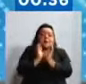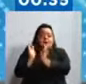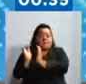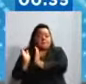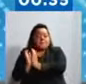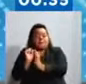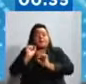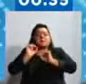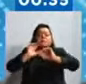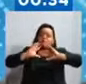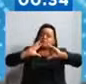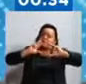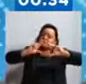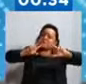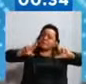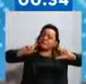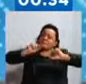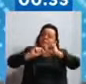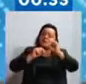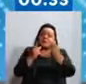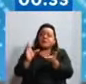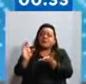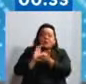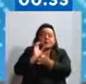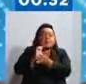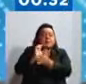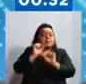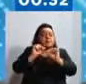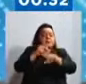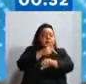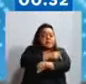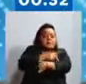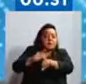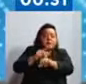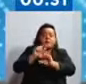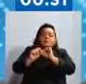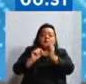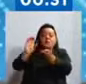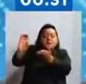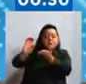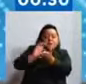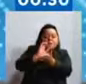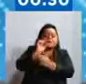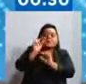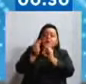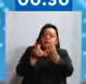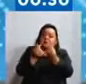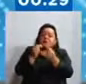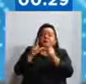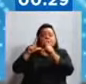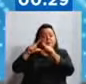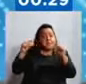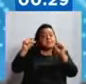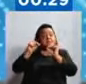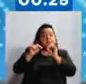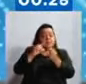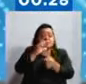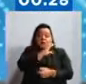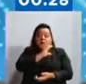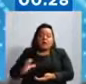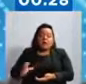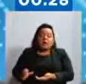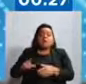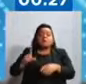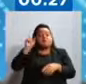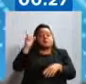aqueles recursos que hoje asfaltam a cidade de Porto Velho. Aqui são emendas que nós fizemos em Brasília, eu na condição de coordenador da